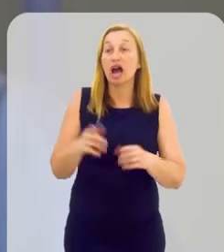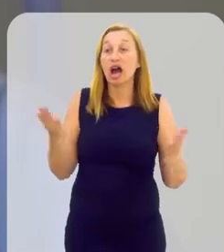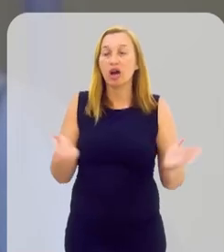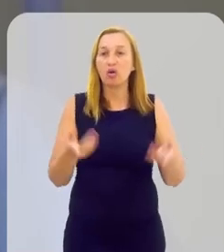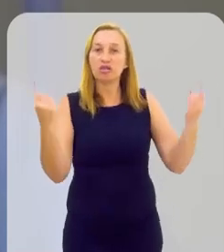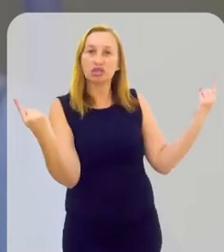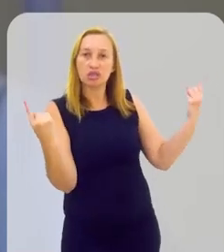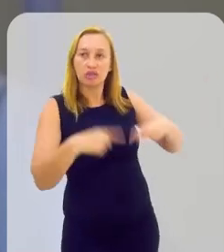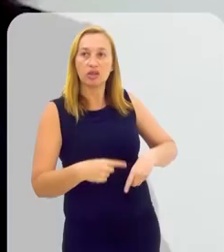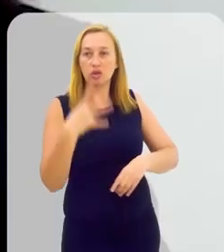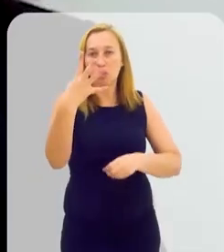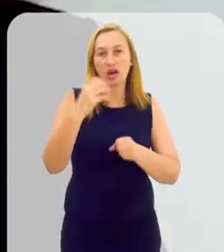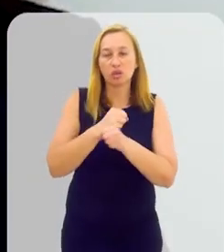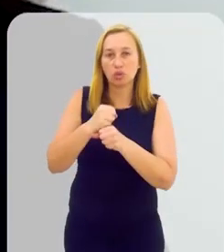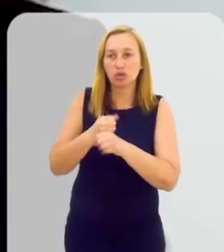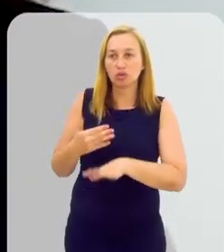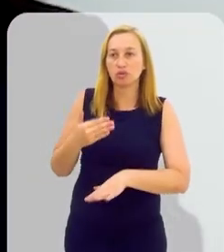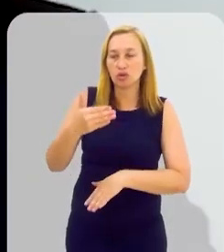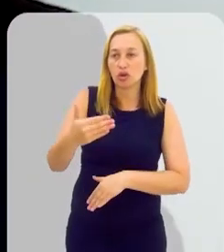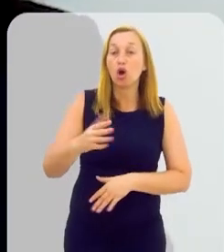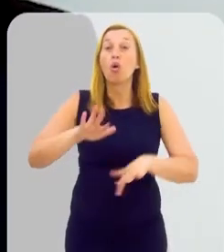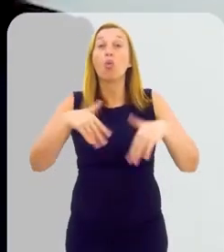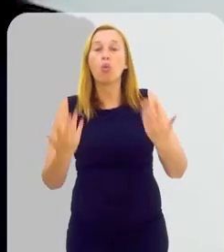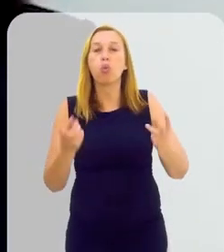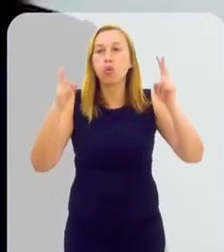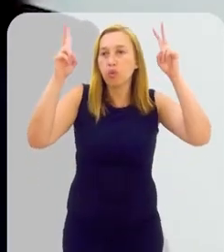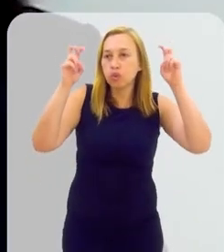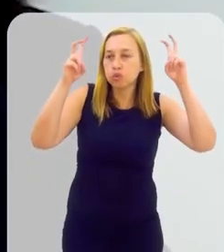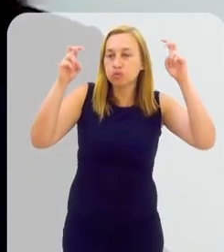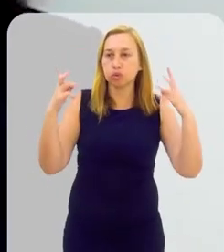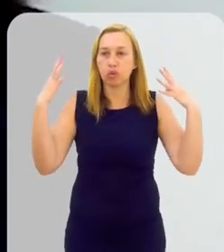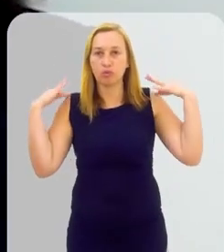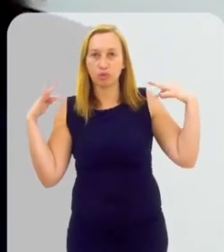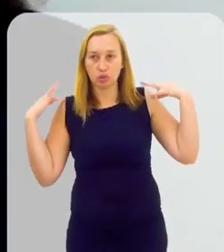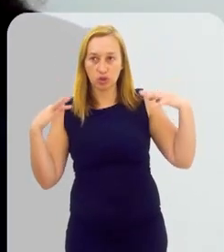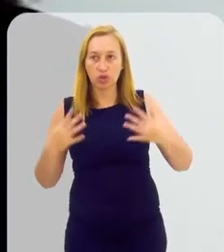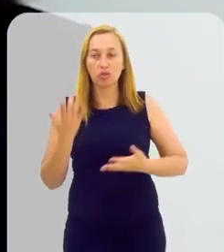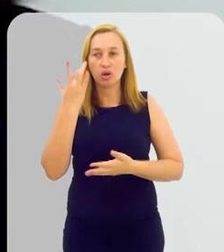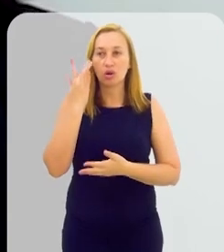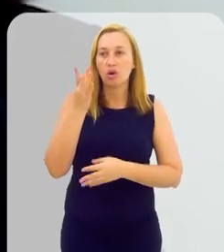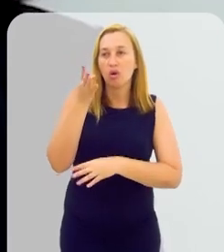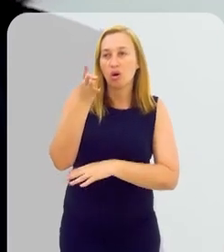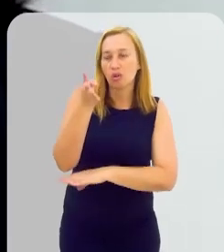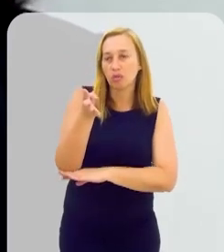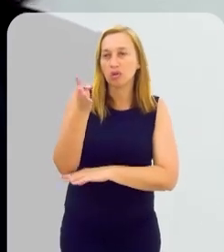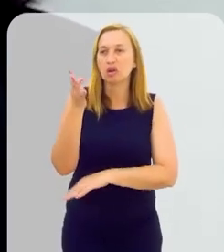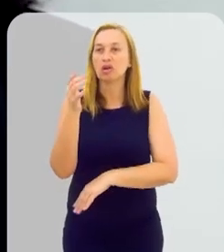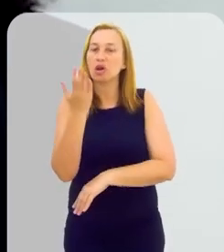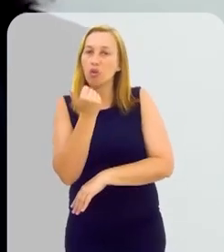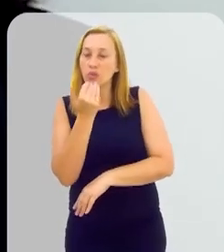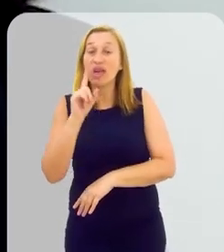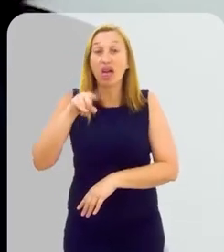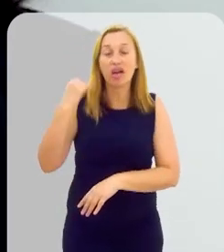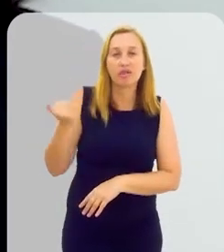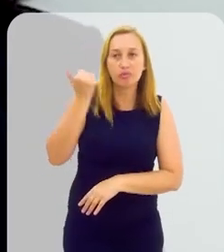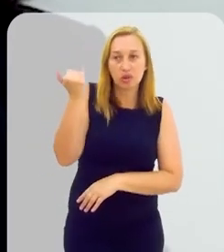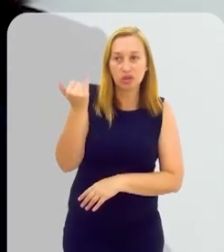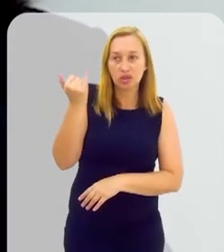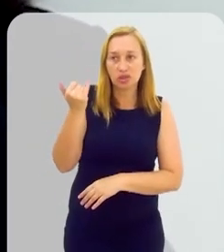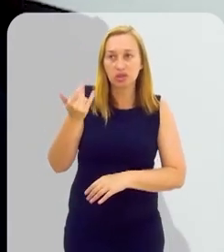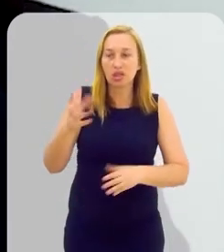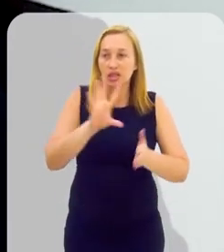novos negócios. Isso é muito bom. Em termos de desafios para os próximos 4 anos, quais seriam os temas que para o turismo, né, e aí